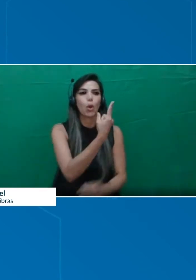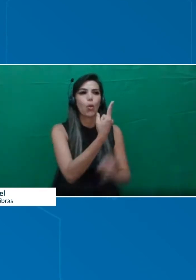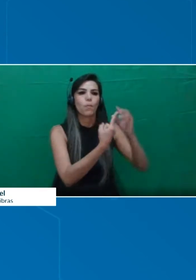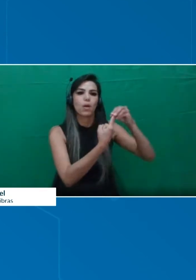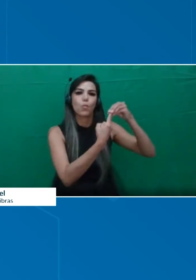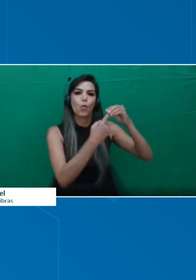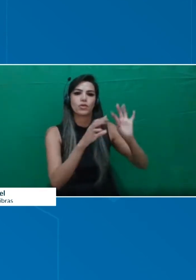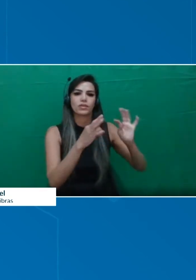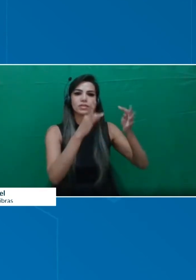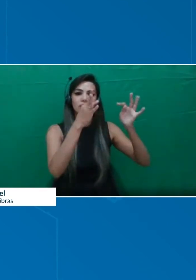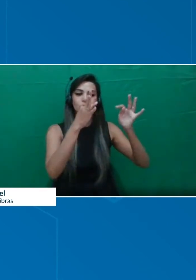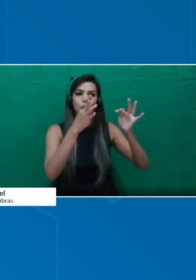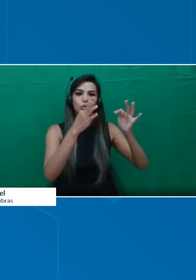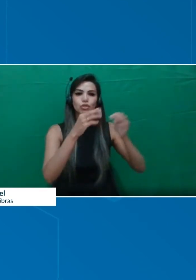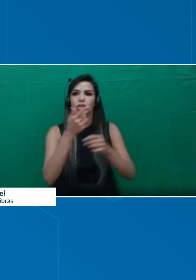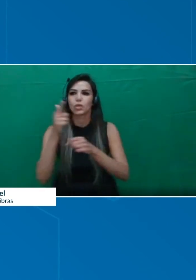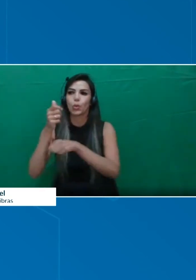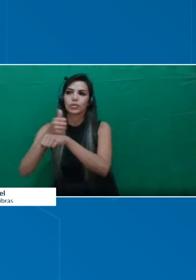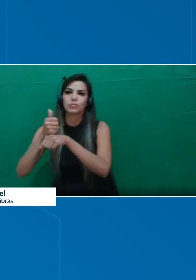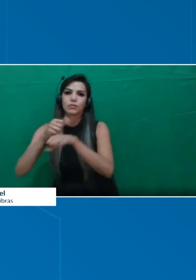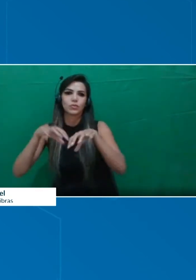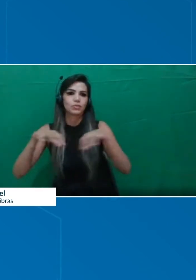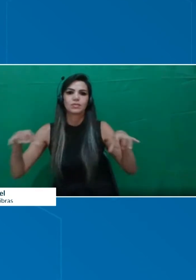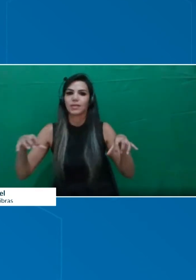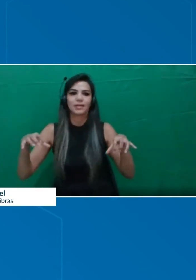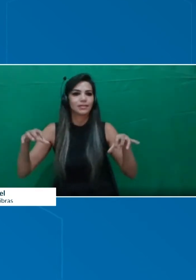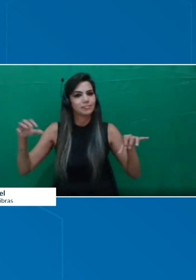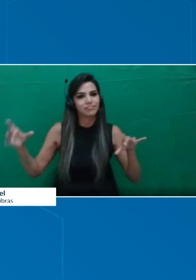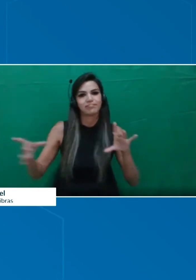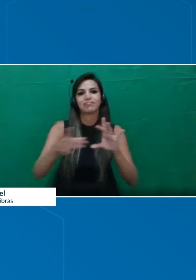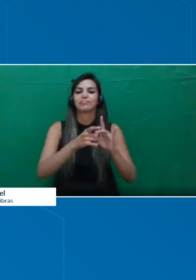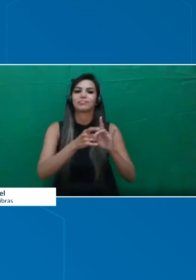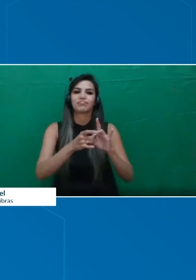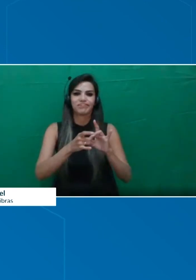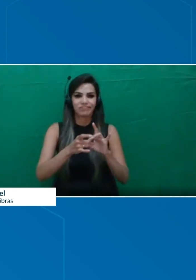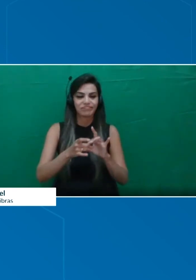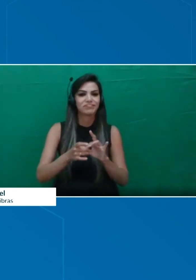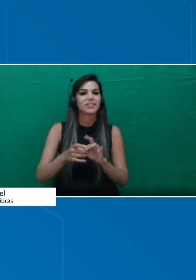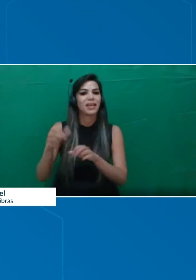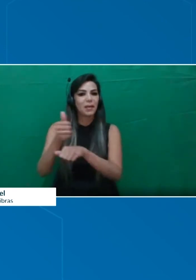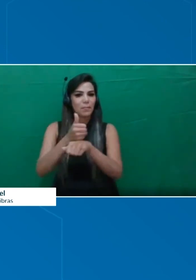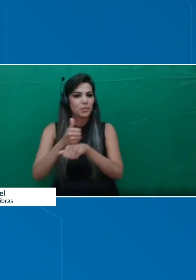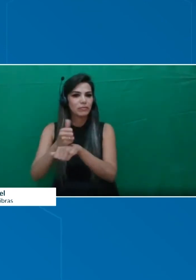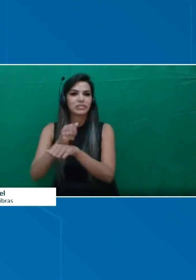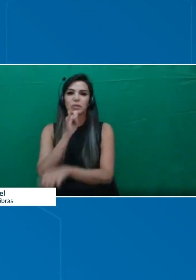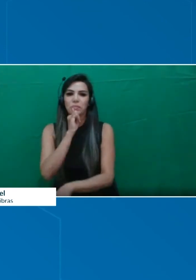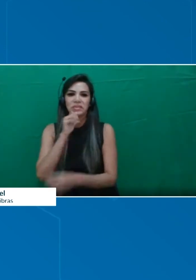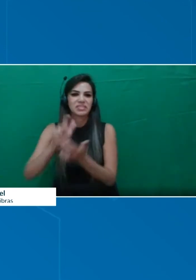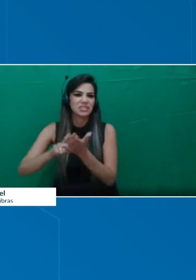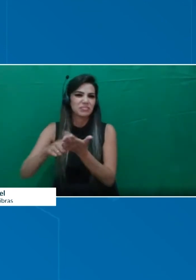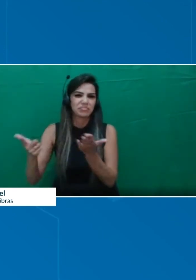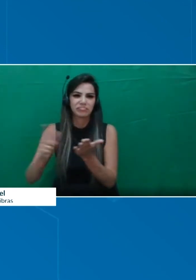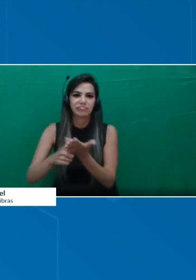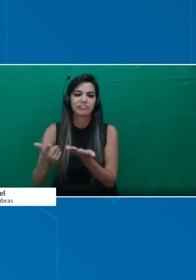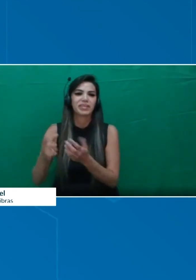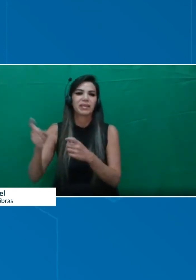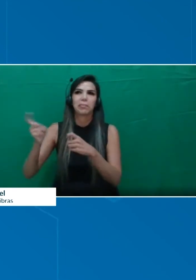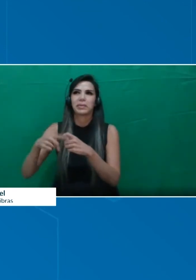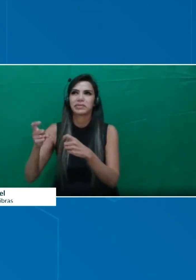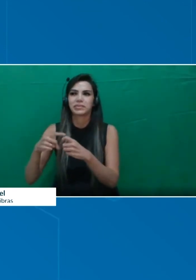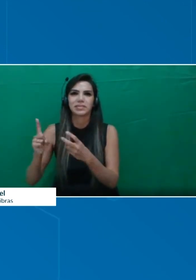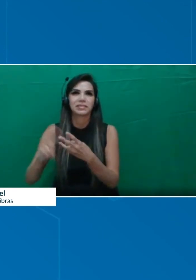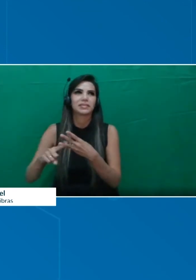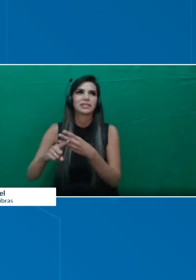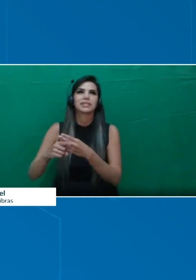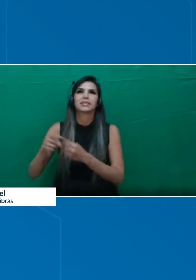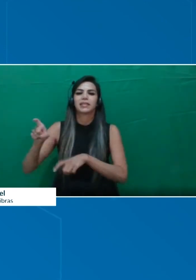as profissões, né? O repórter não vai viver sem... O jornalista não vai viver sem tecnologia, o médico não vai viver, o agrônomo não